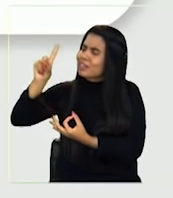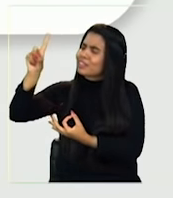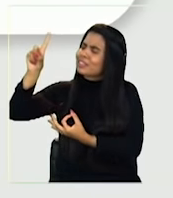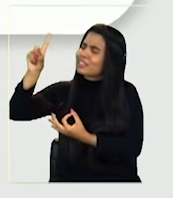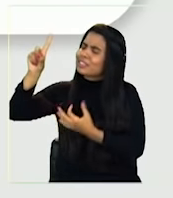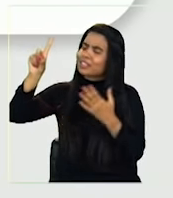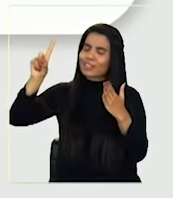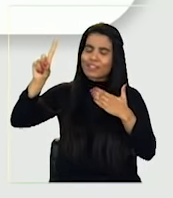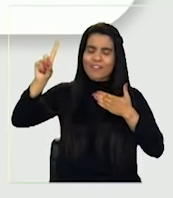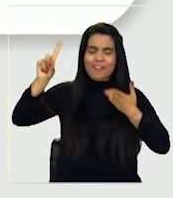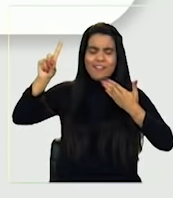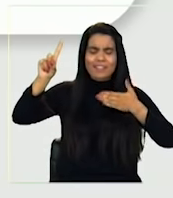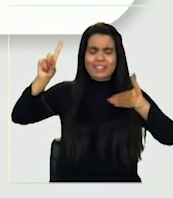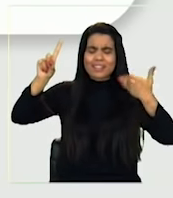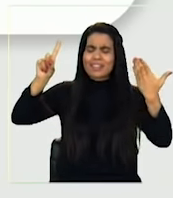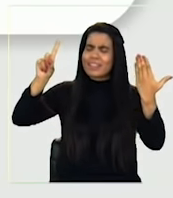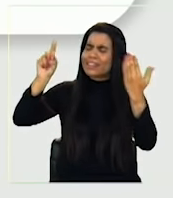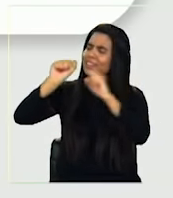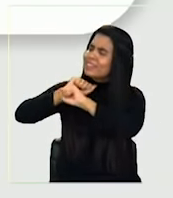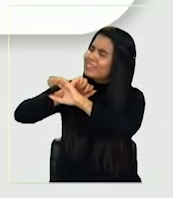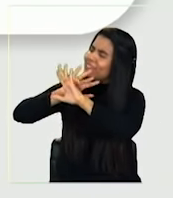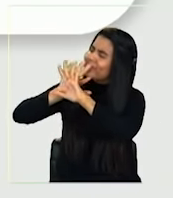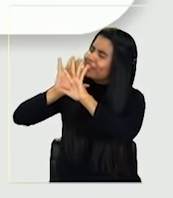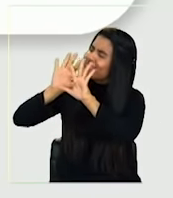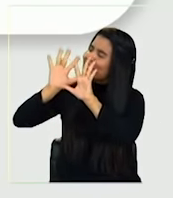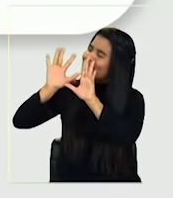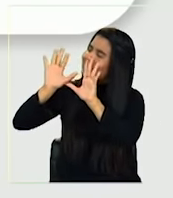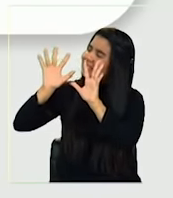na graça e glória.